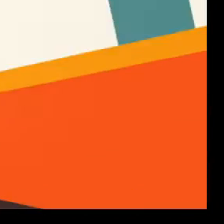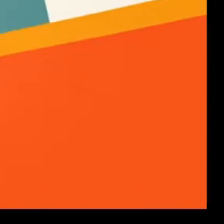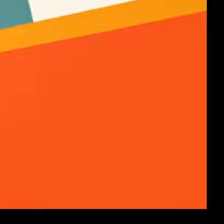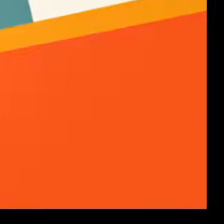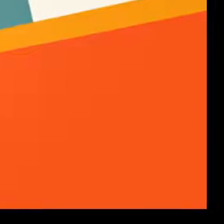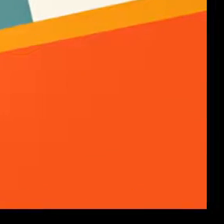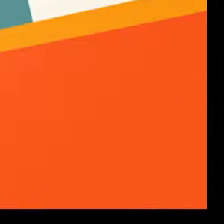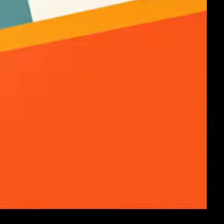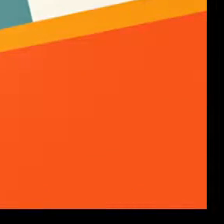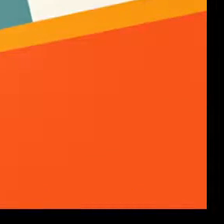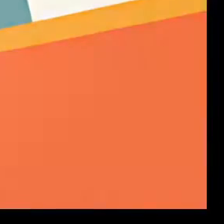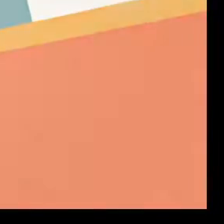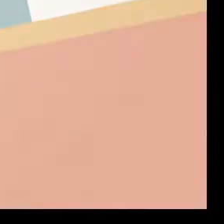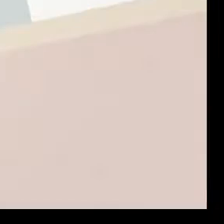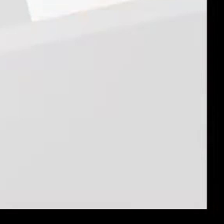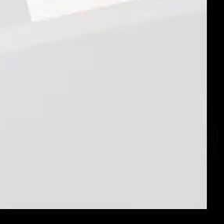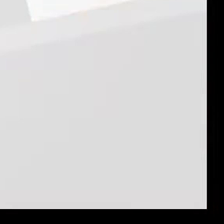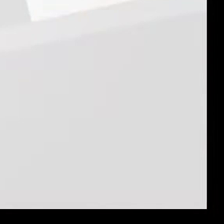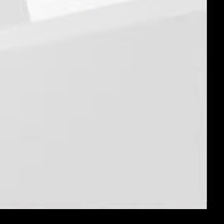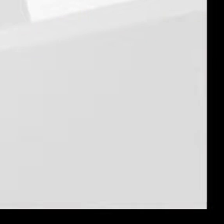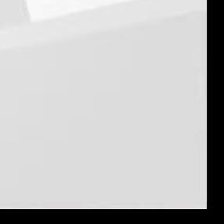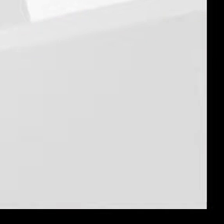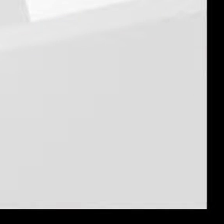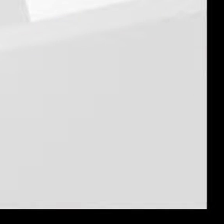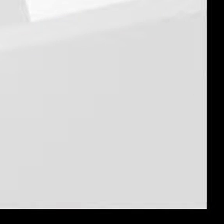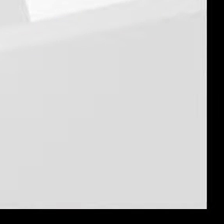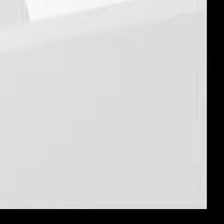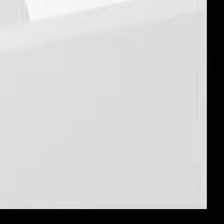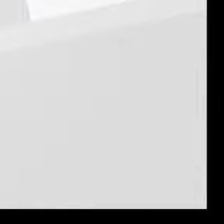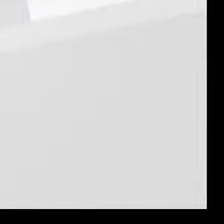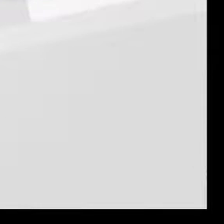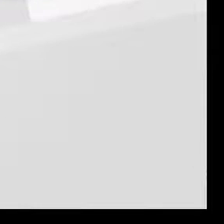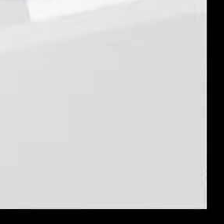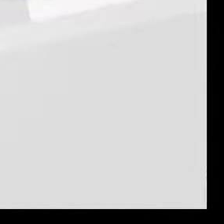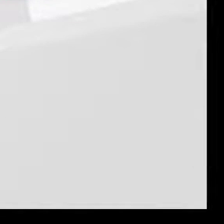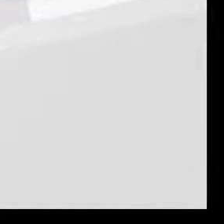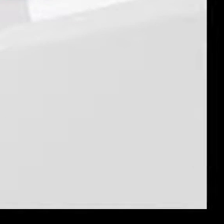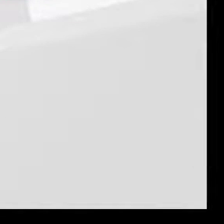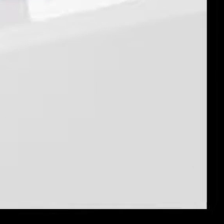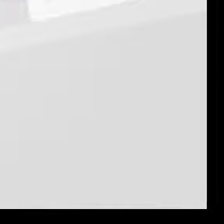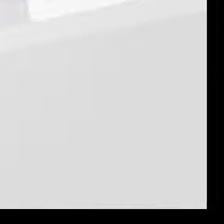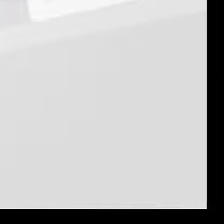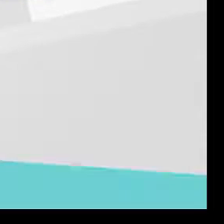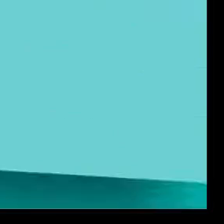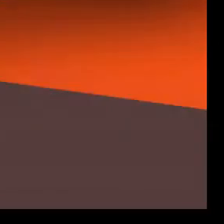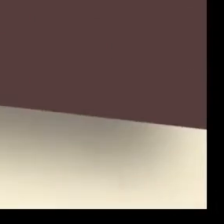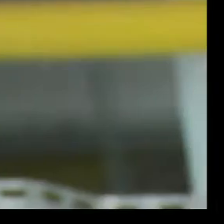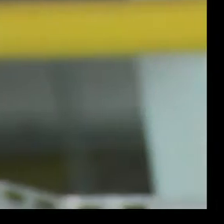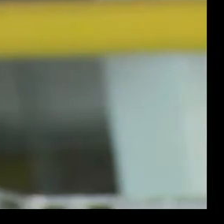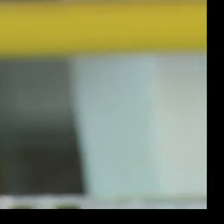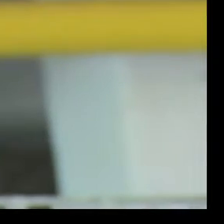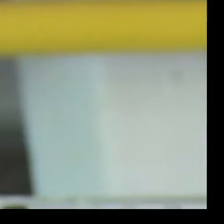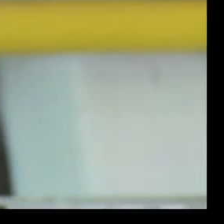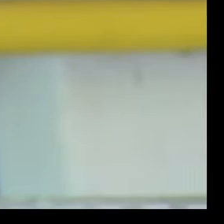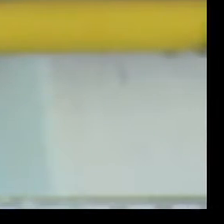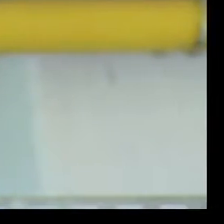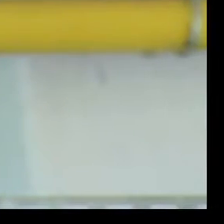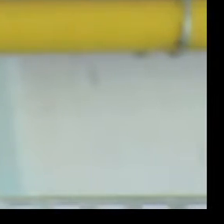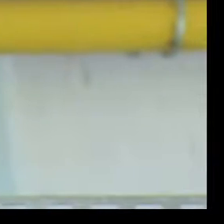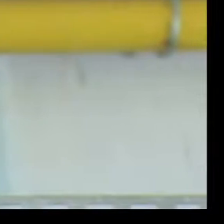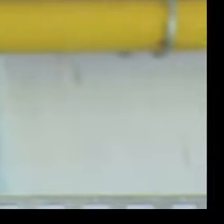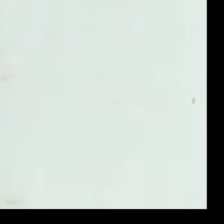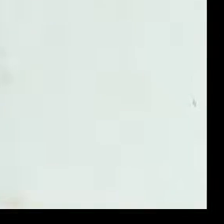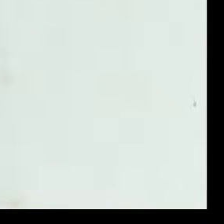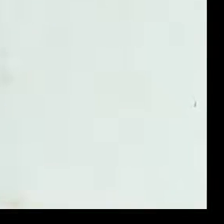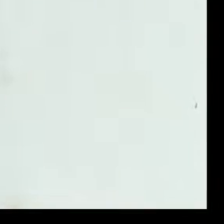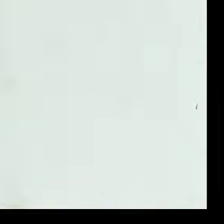carga. Título: 100% seguro. Segurança do trabalhador na indústria. Placas de área restrita e indicativas de chuveiros de segurança